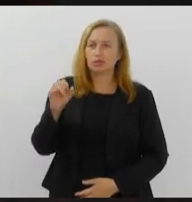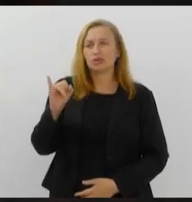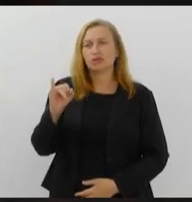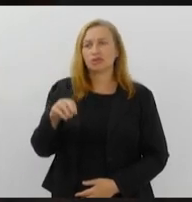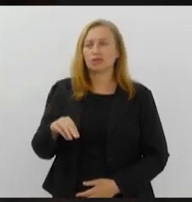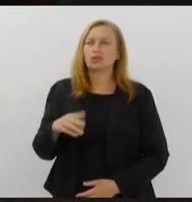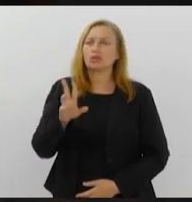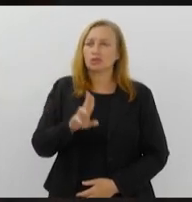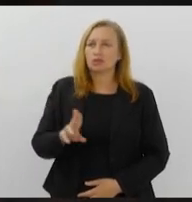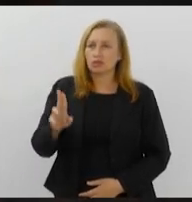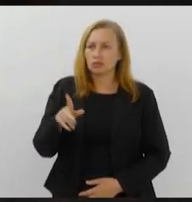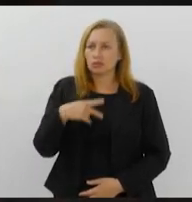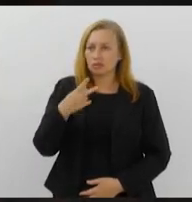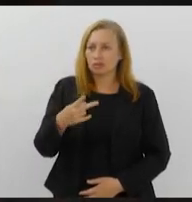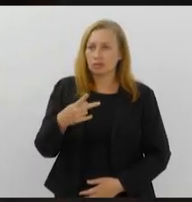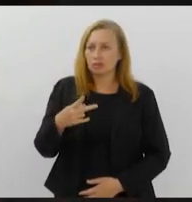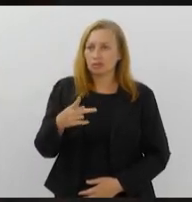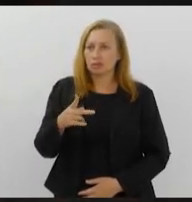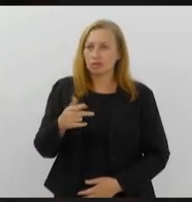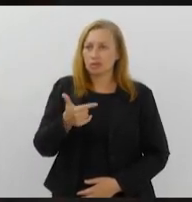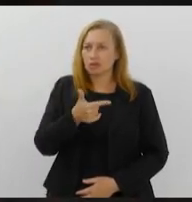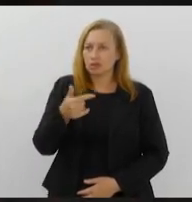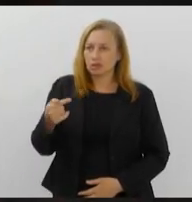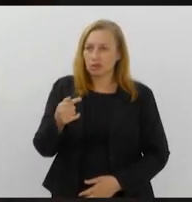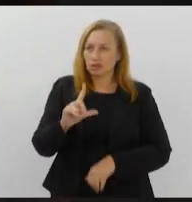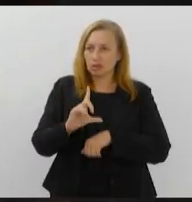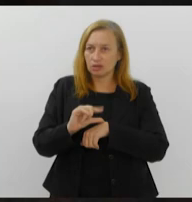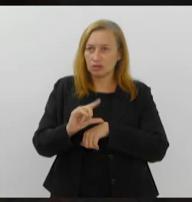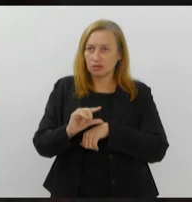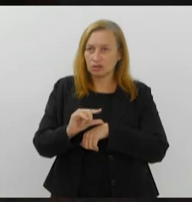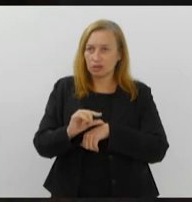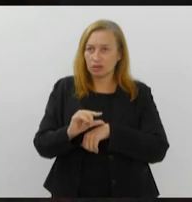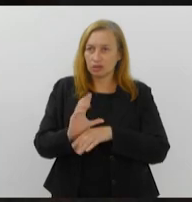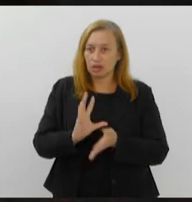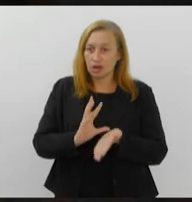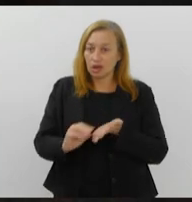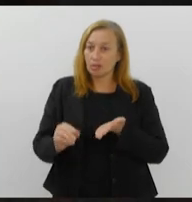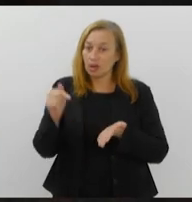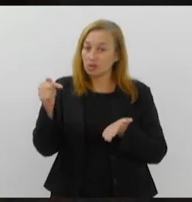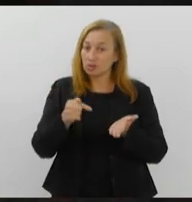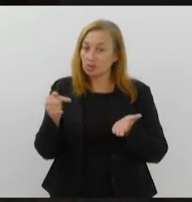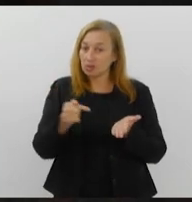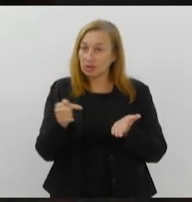fala, que a sessão encerra às 17h e a pauta está toda aqui ainda.